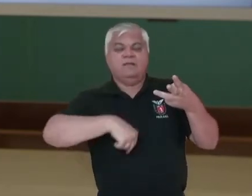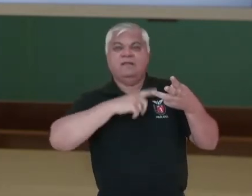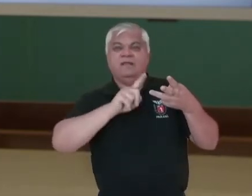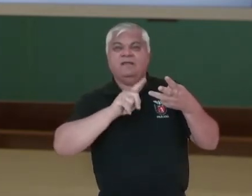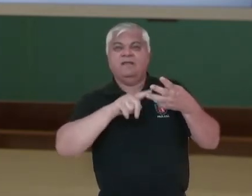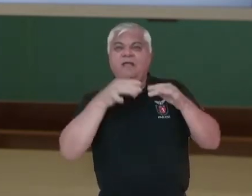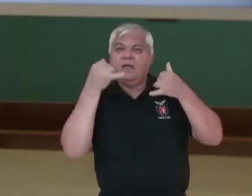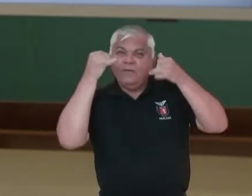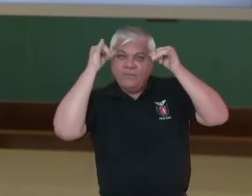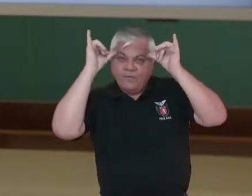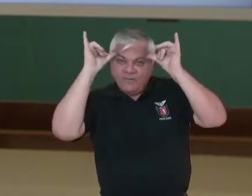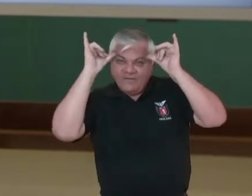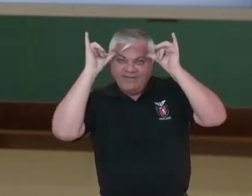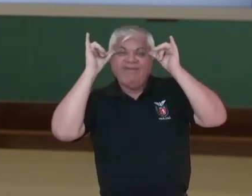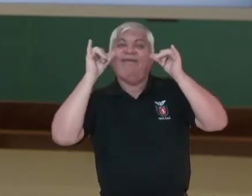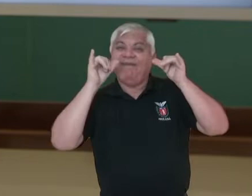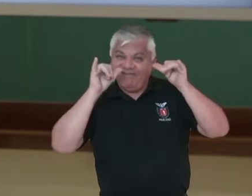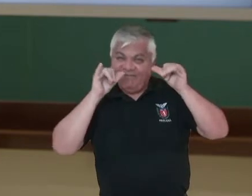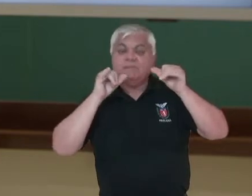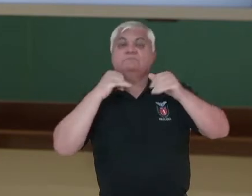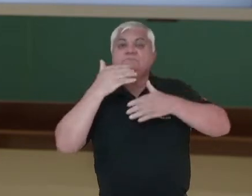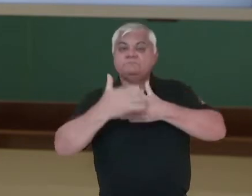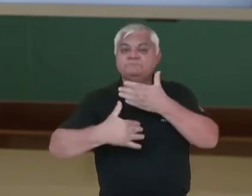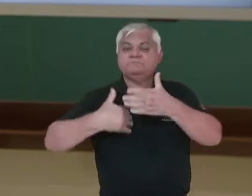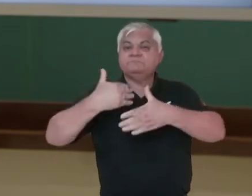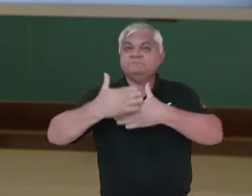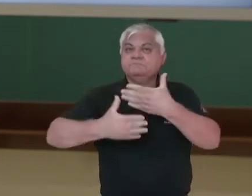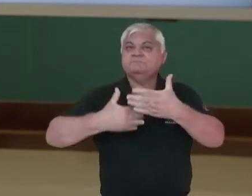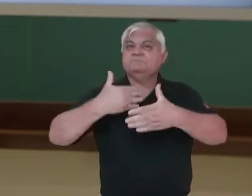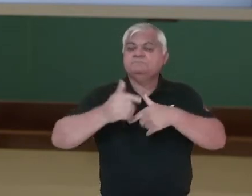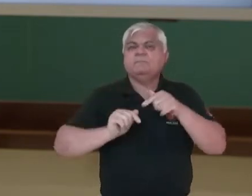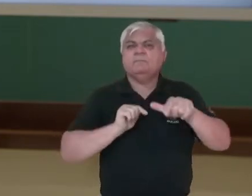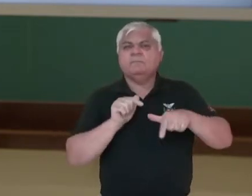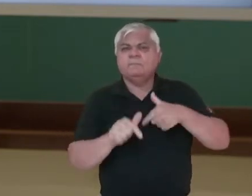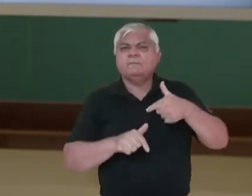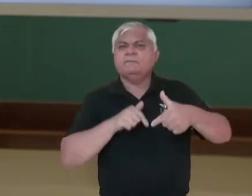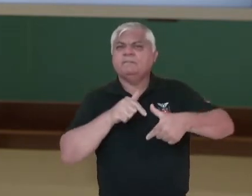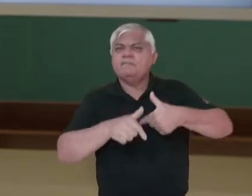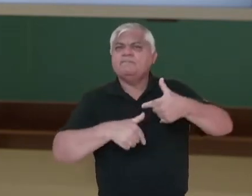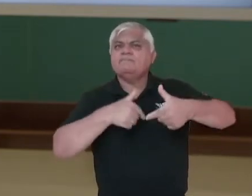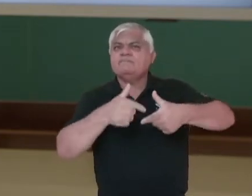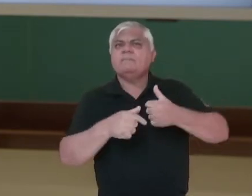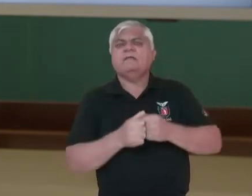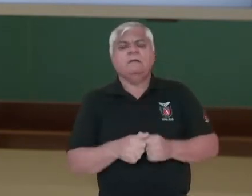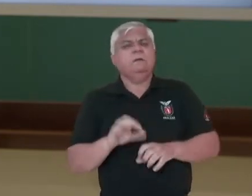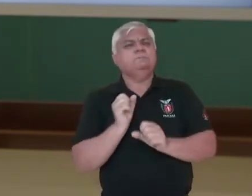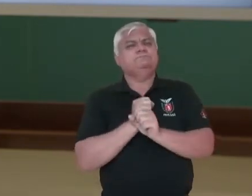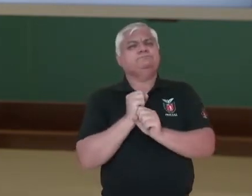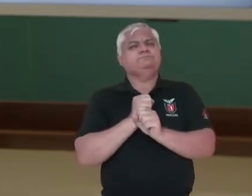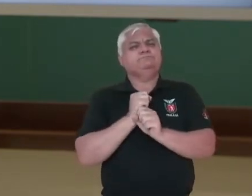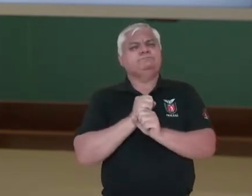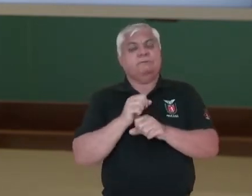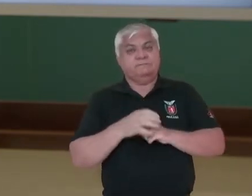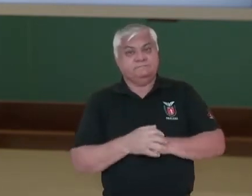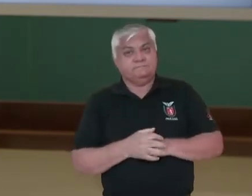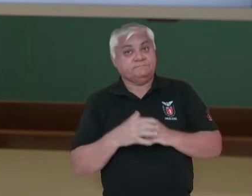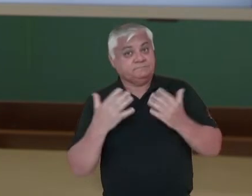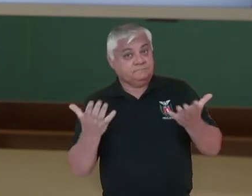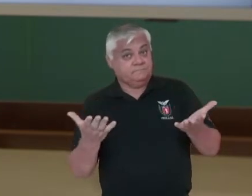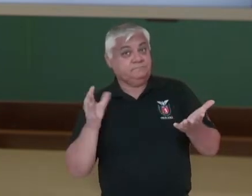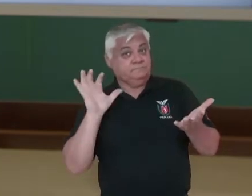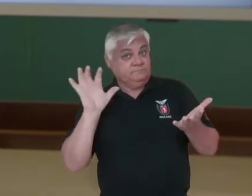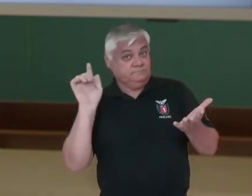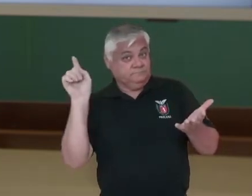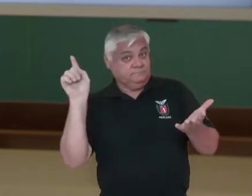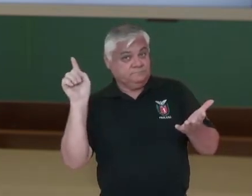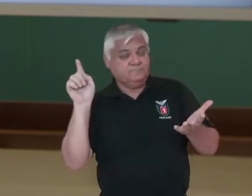Então, aquela ideia que nós falamos, atividades econômicas que foram desenvolvidas ao longo do tempo no Brasil. Estamos falando delas